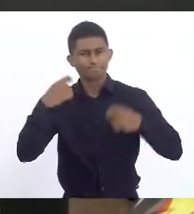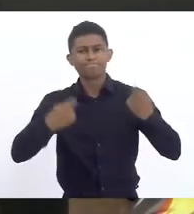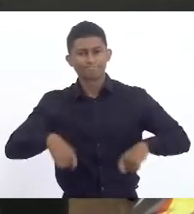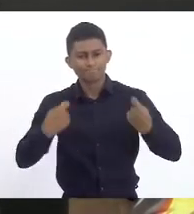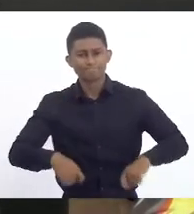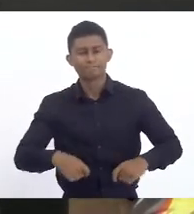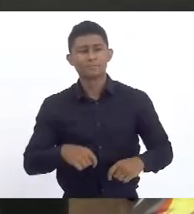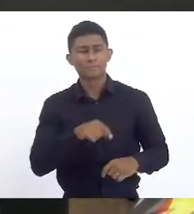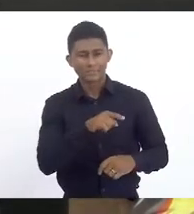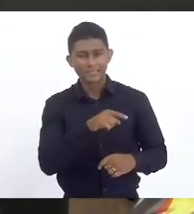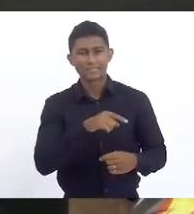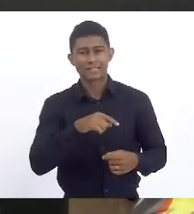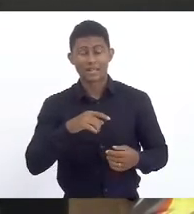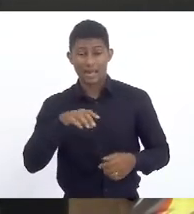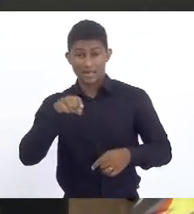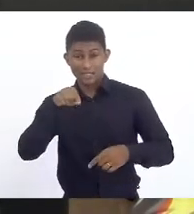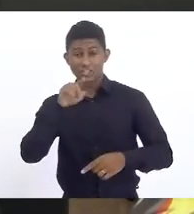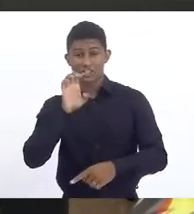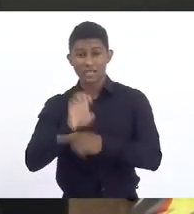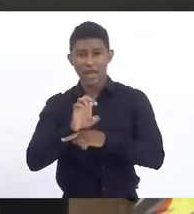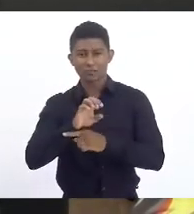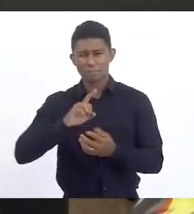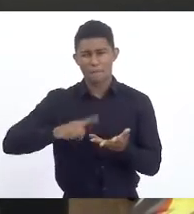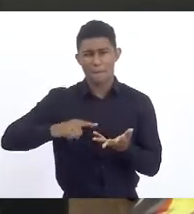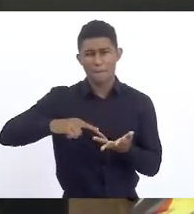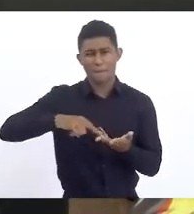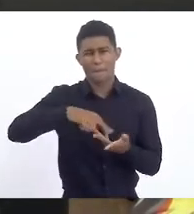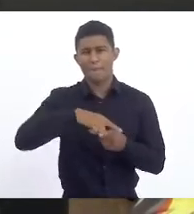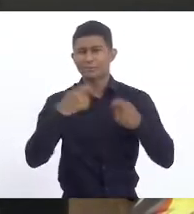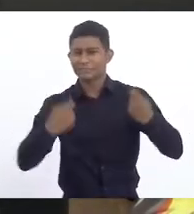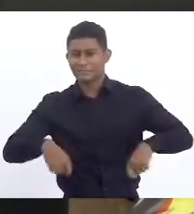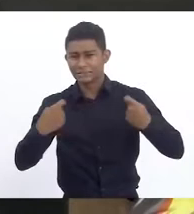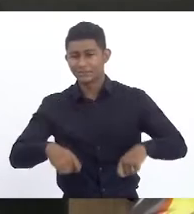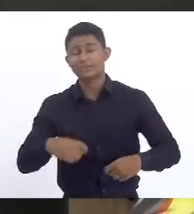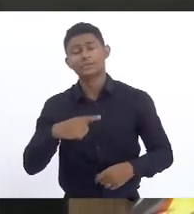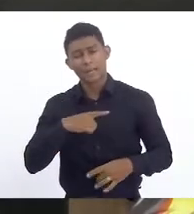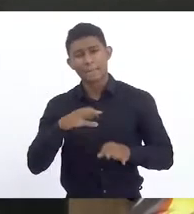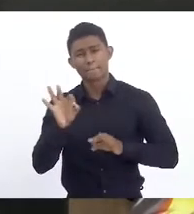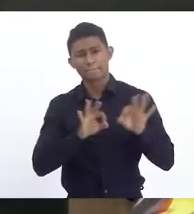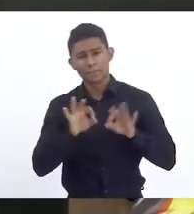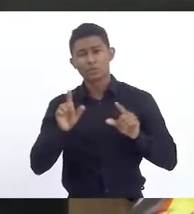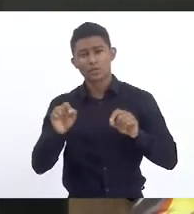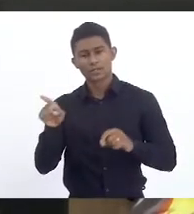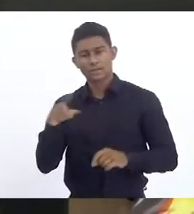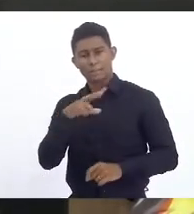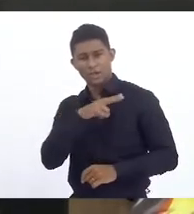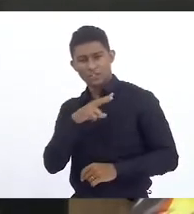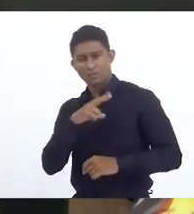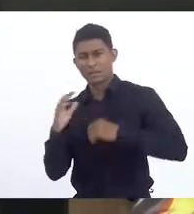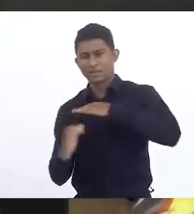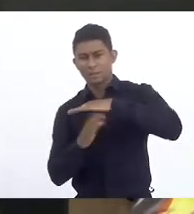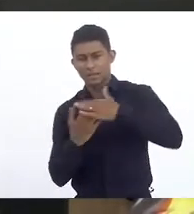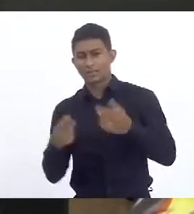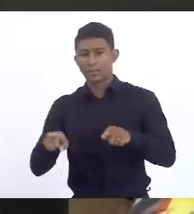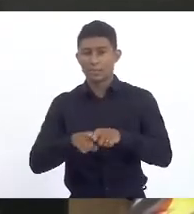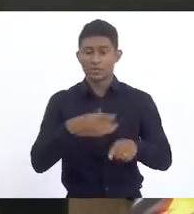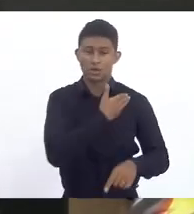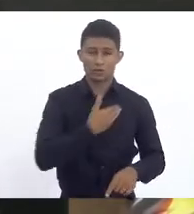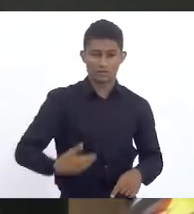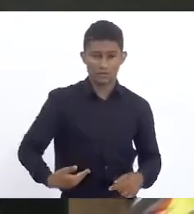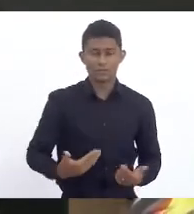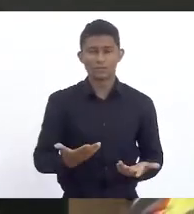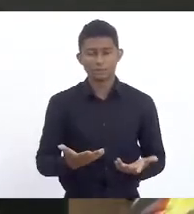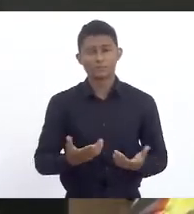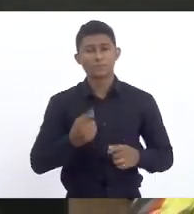de necessidades do Estado, acho que estão colocados aí diversos planos tanto do setor privado quanto também do Estado, em relação ao